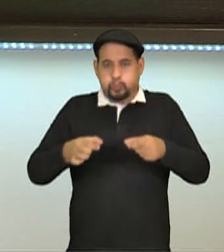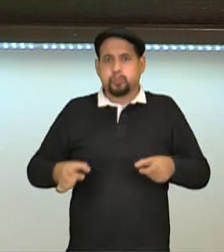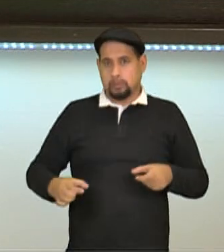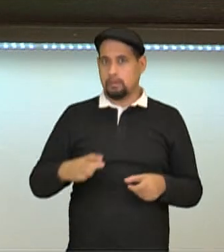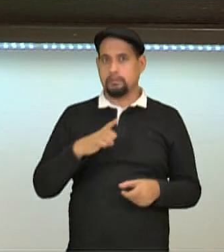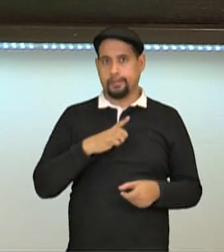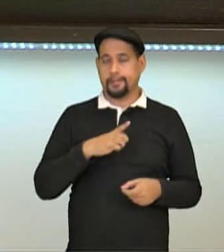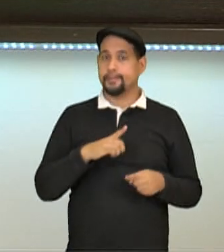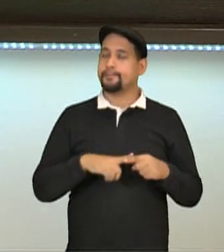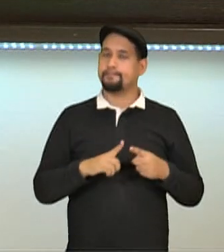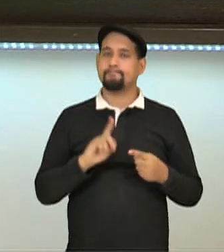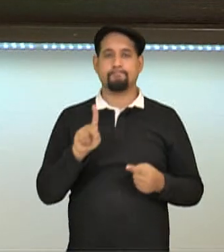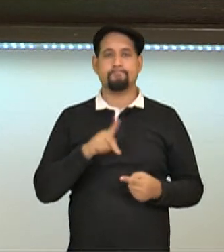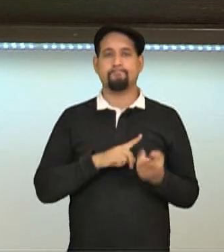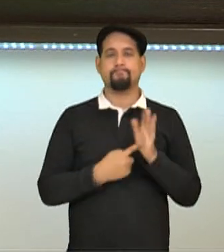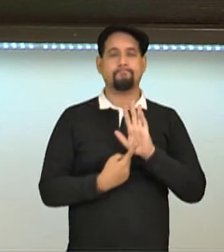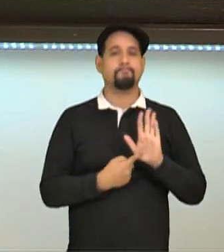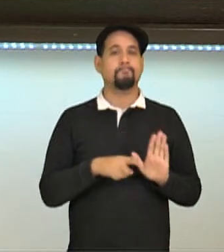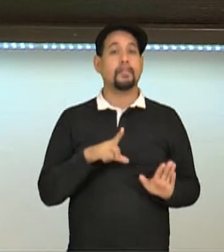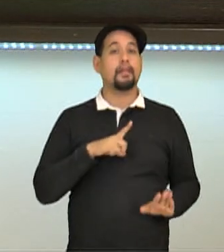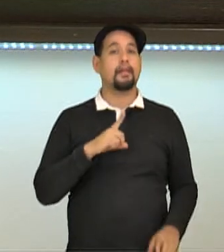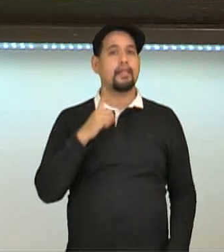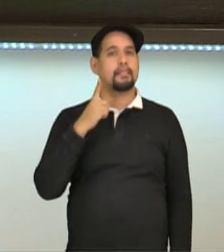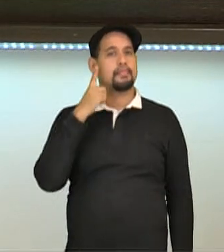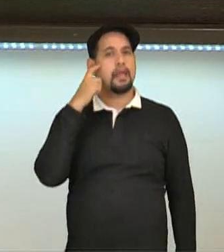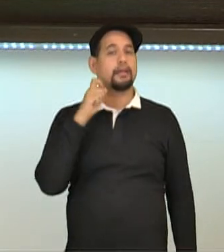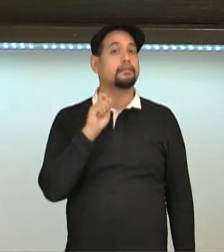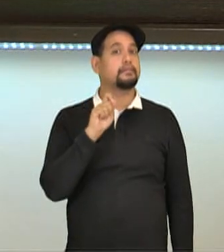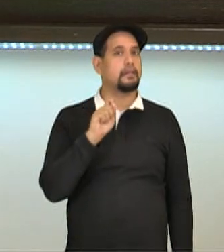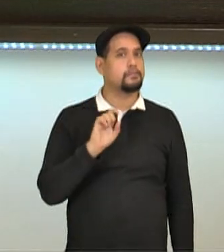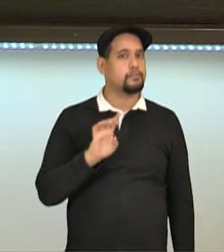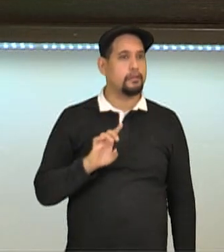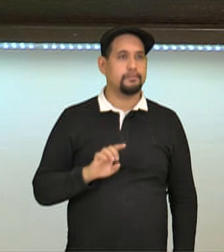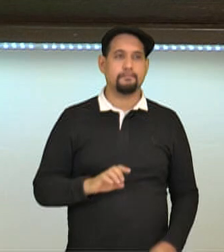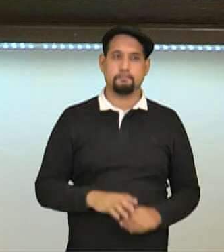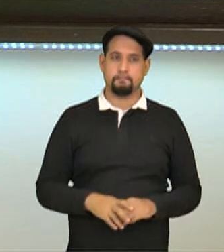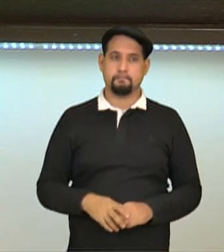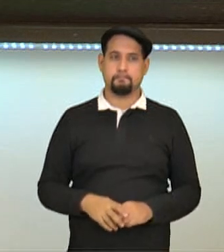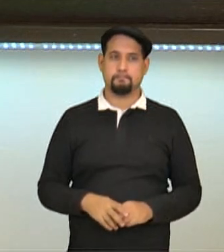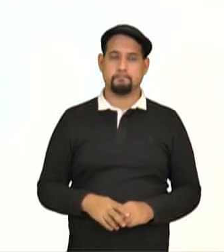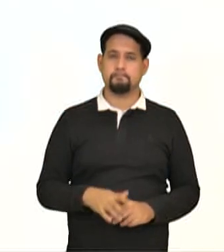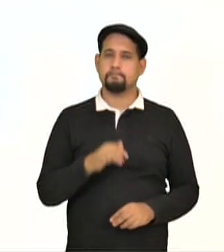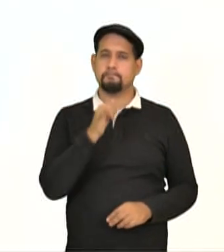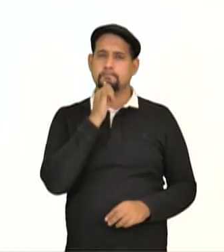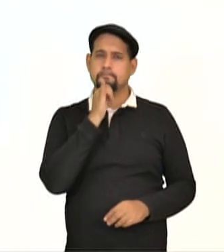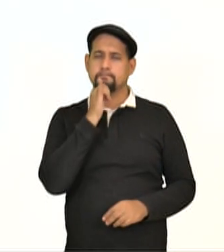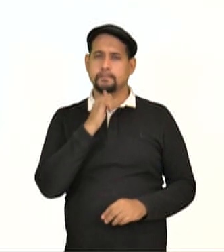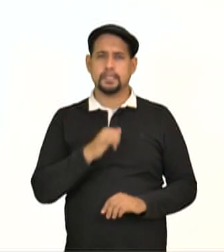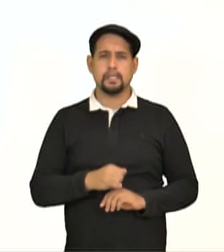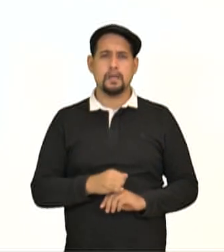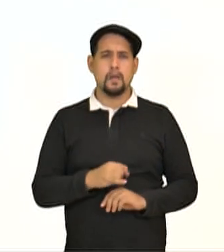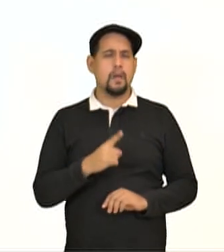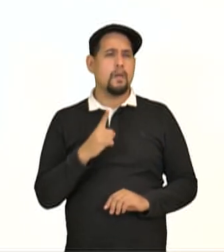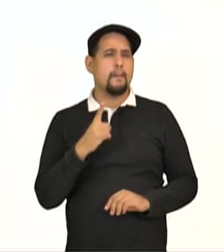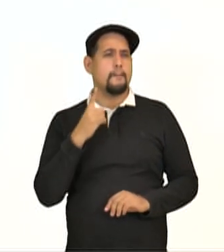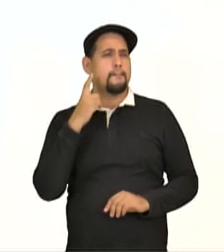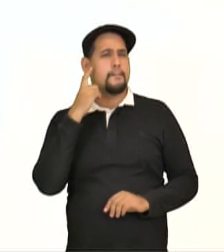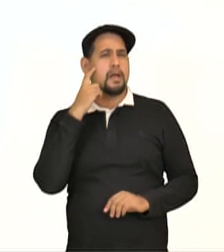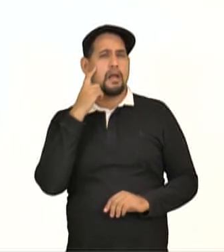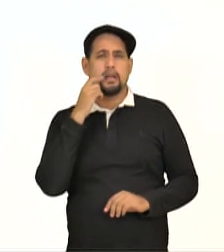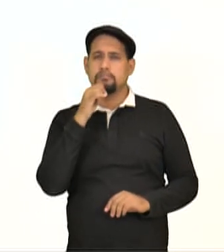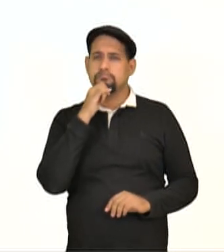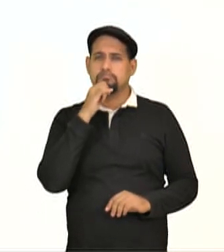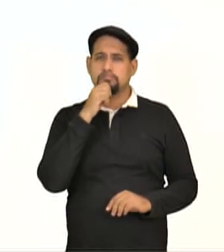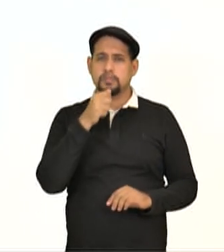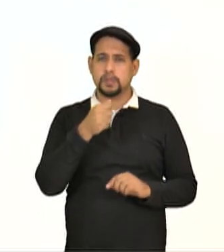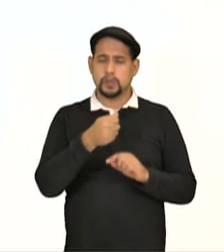né? Mas por isso que a prof traz a ideia de, certo? Muito bem. Se eu pensar que o encosto